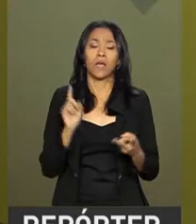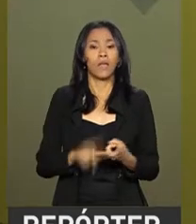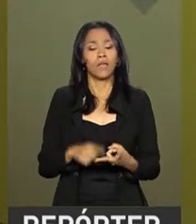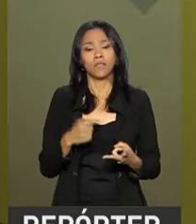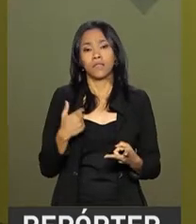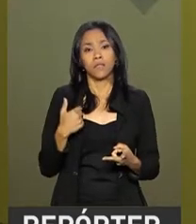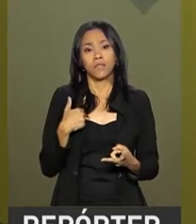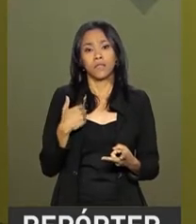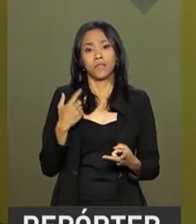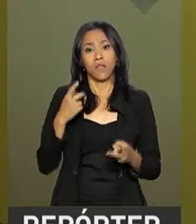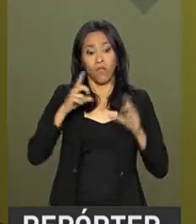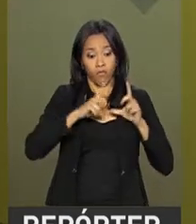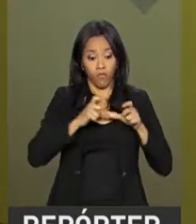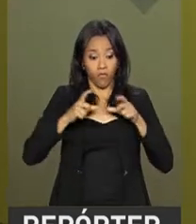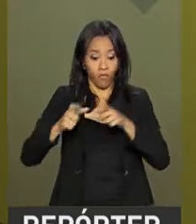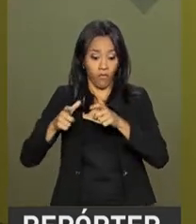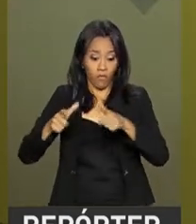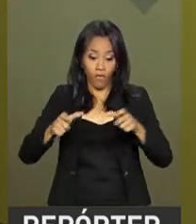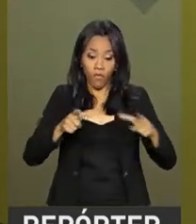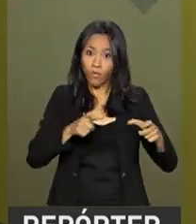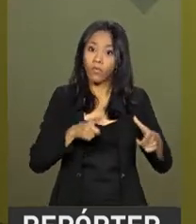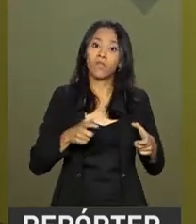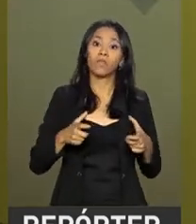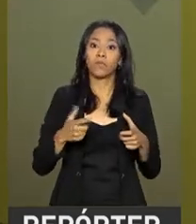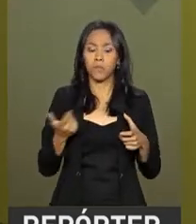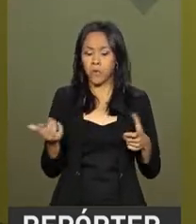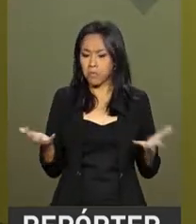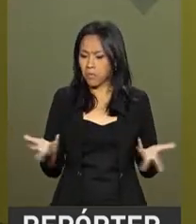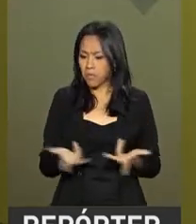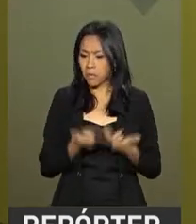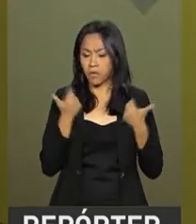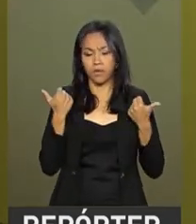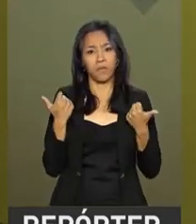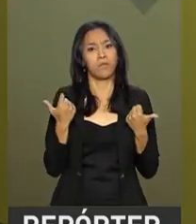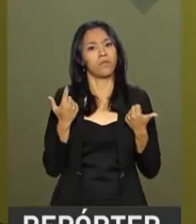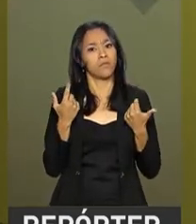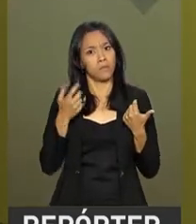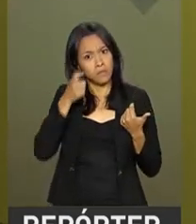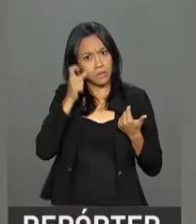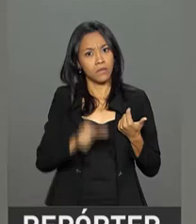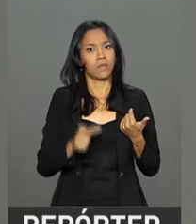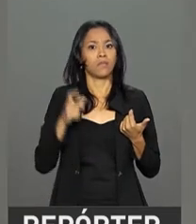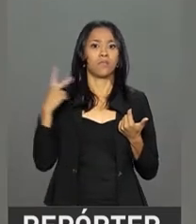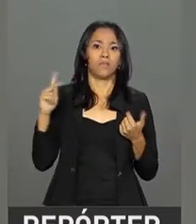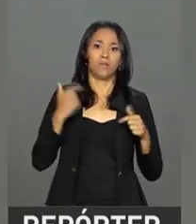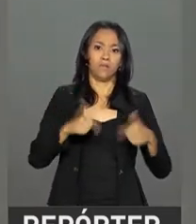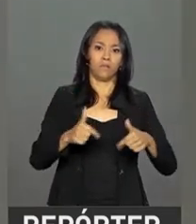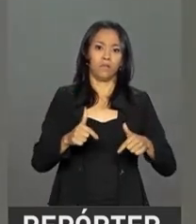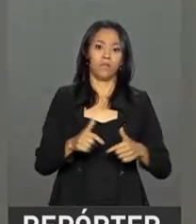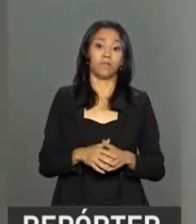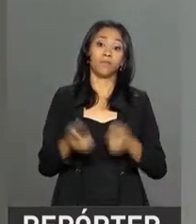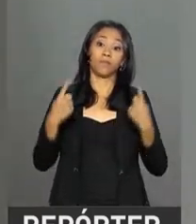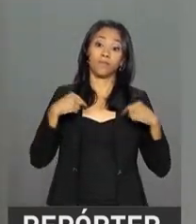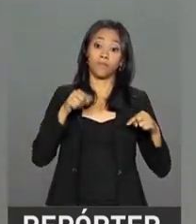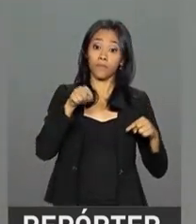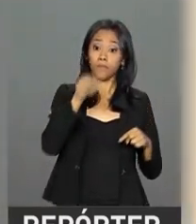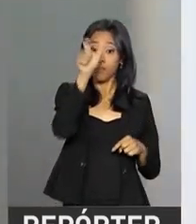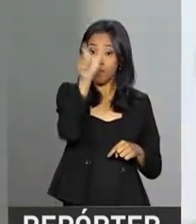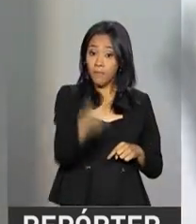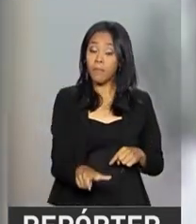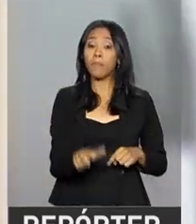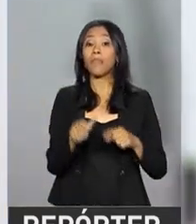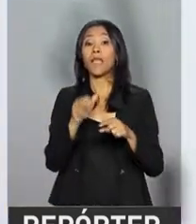de fotomontagens achei e riquíssimas trabalho muito interessante e como todo artista athos bulcão